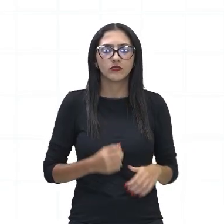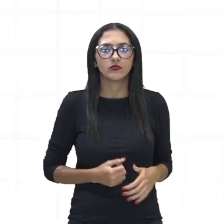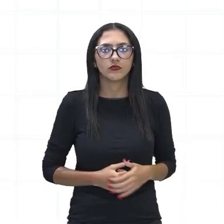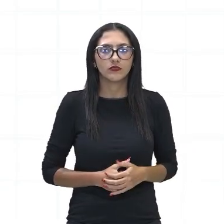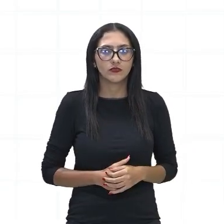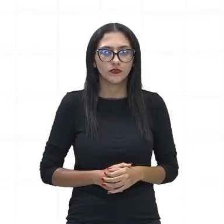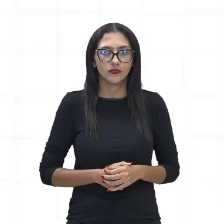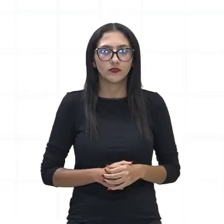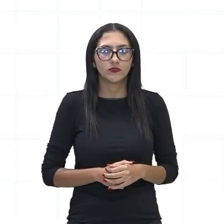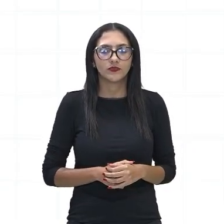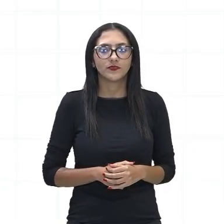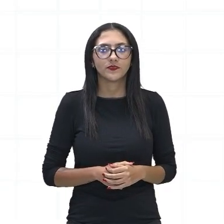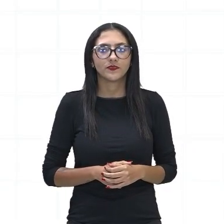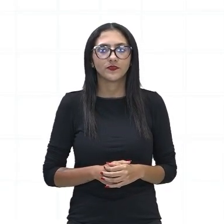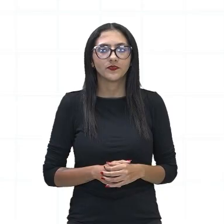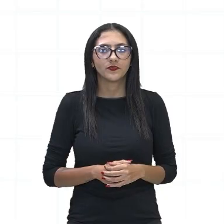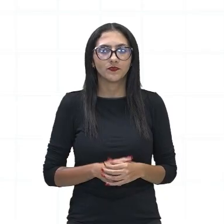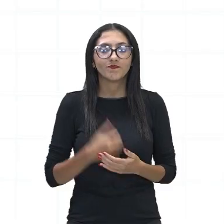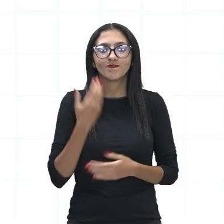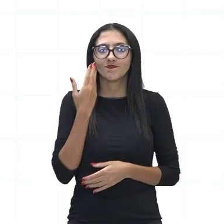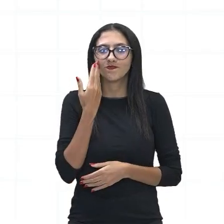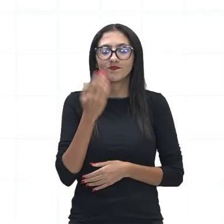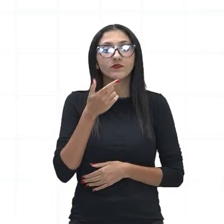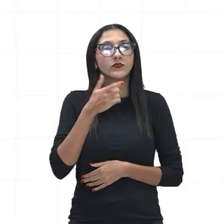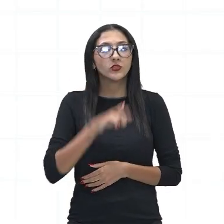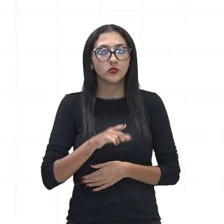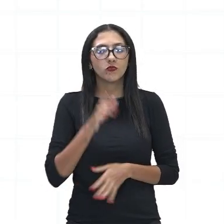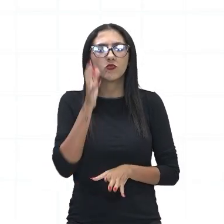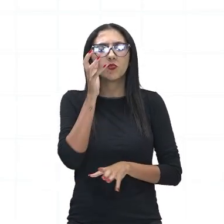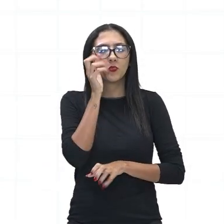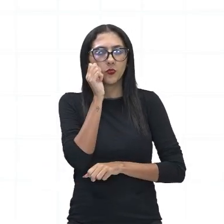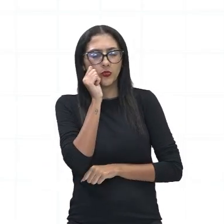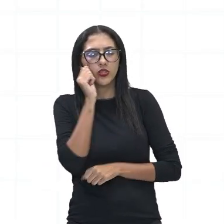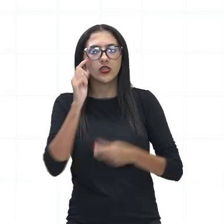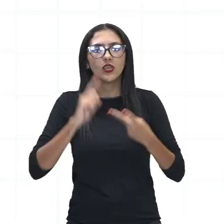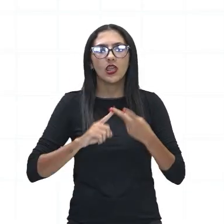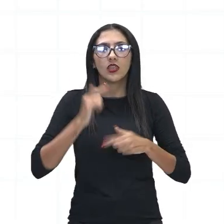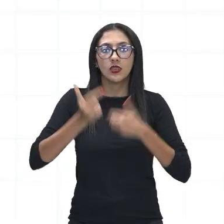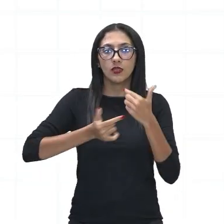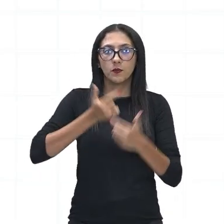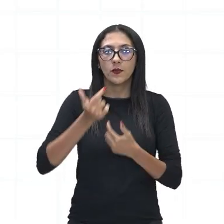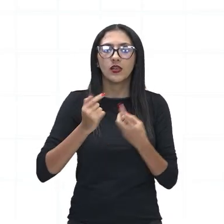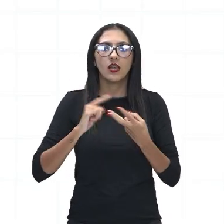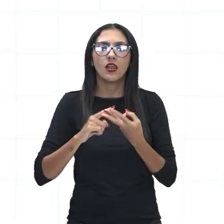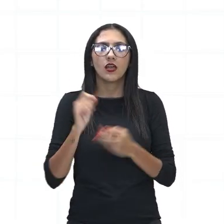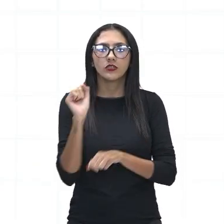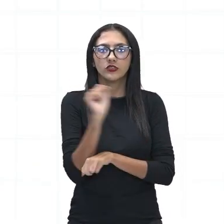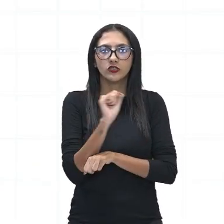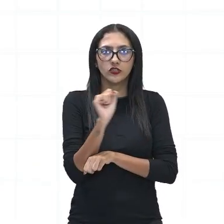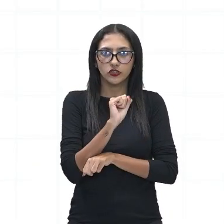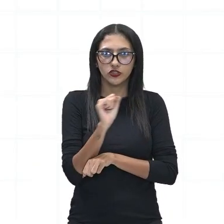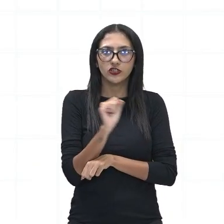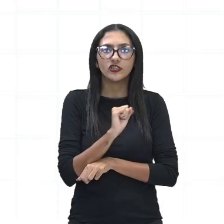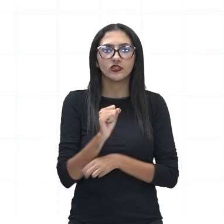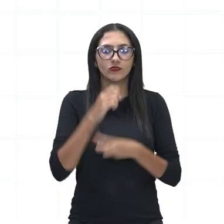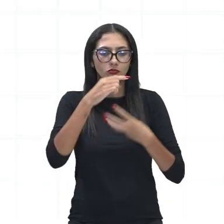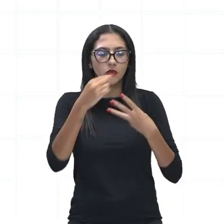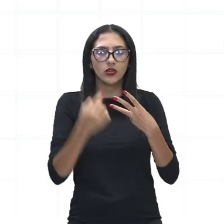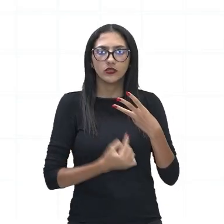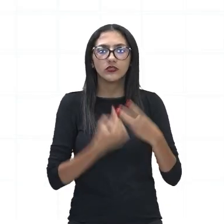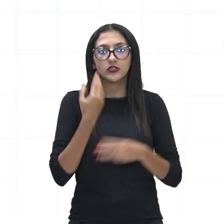activities, atividades, sleep, work, drive. Então, dormir, trabalhar e